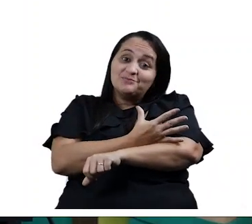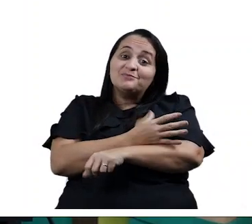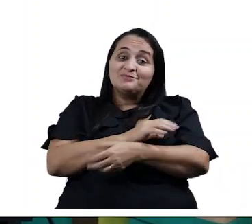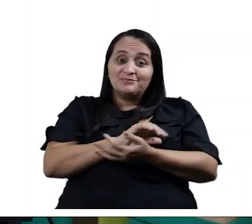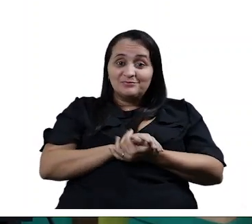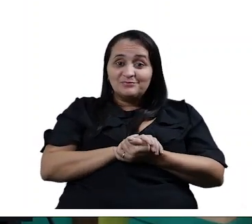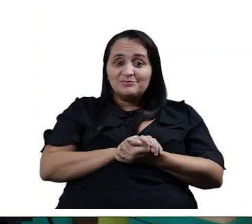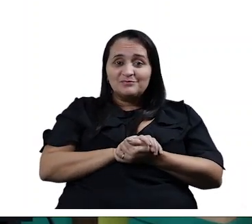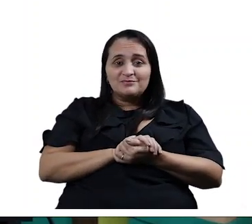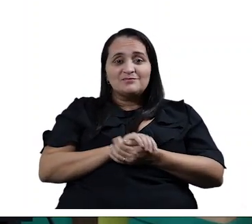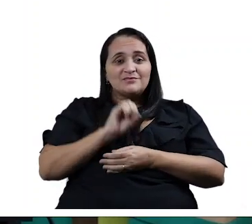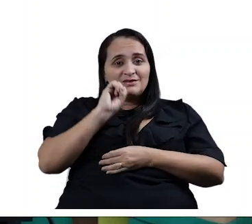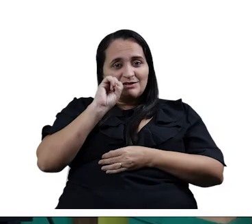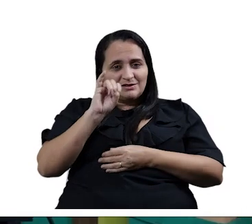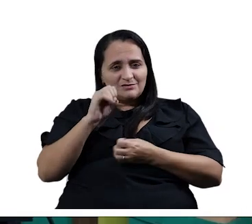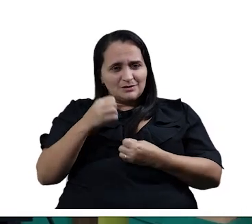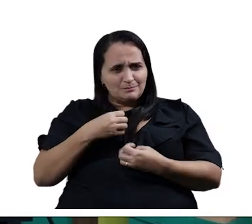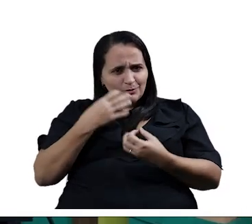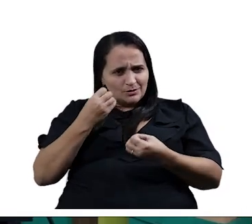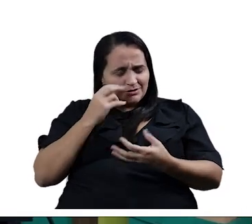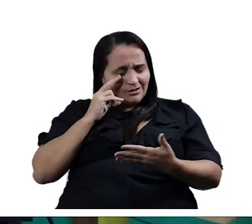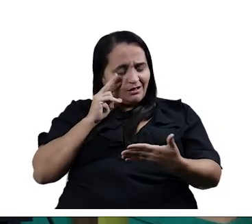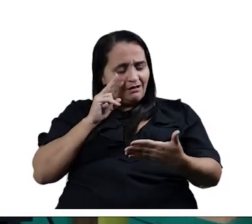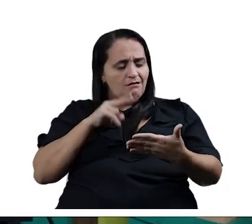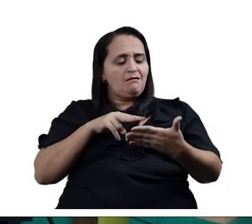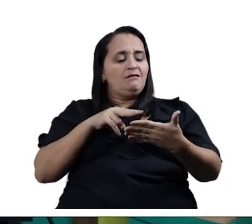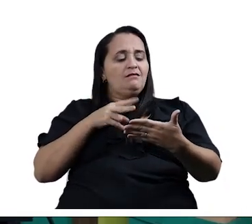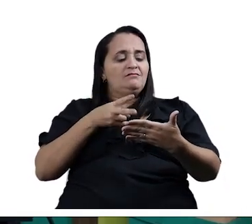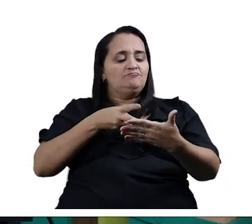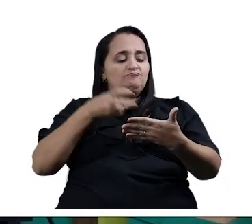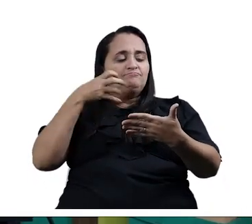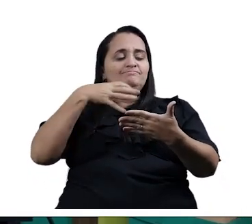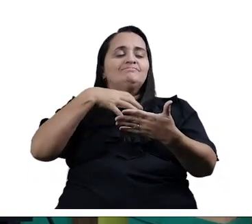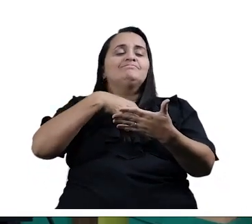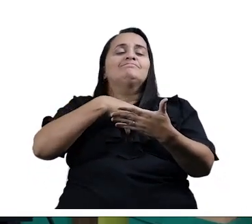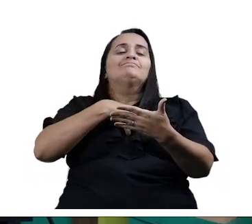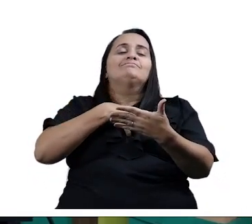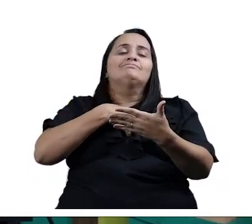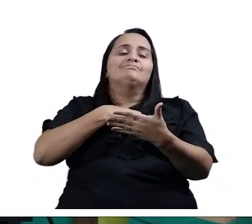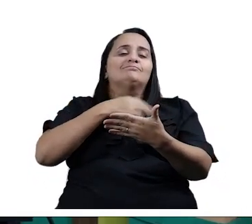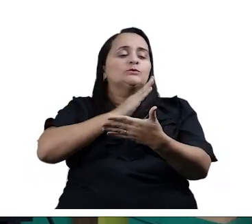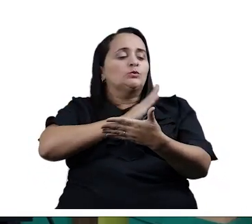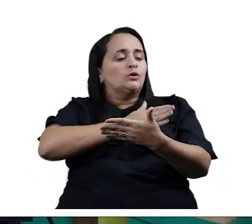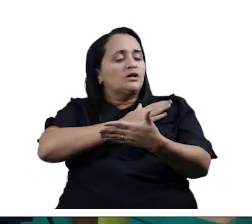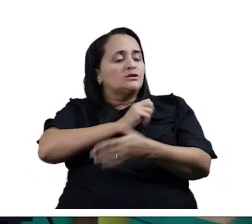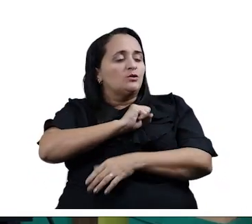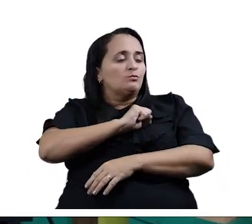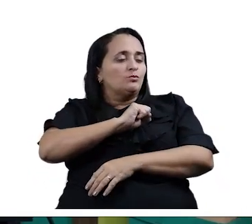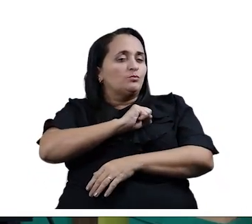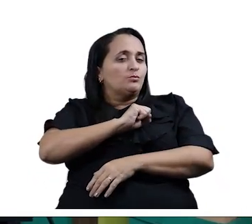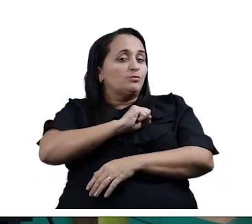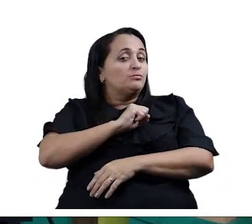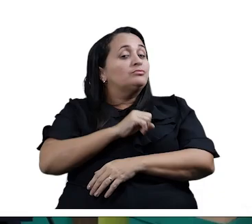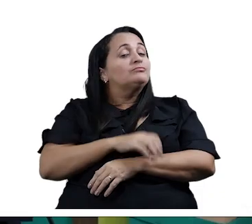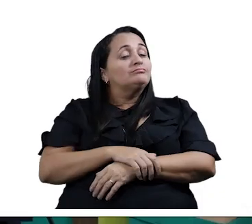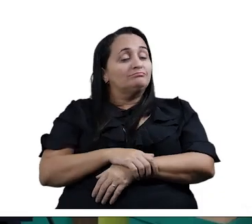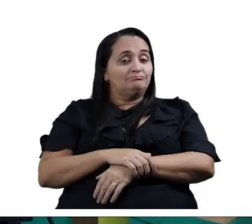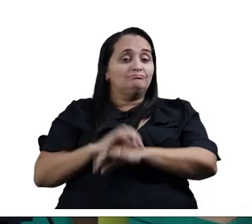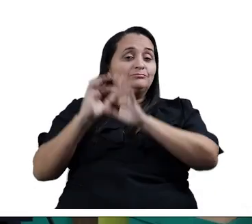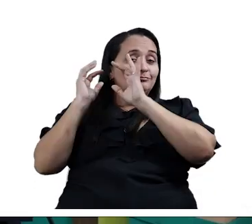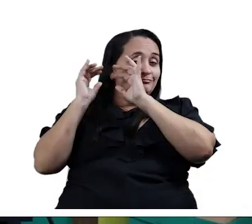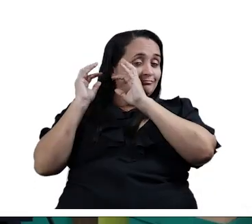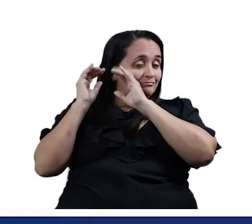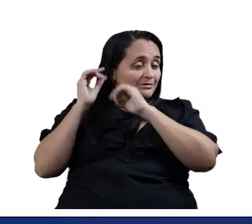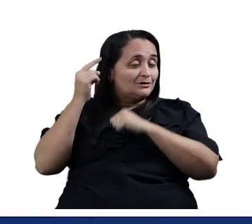você, a pegar uma poesia, vai ter isso movido aí dentro de você, dentro do seu coração, dentro do seu cérebro, de